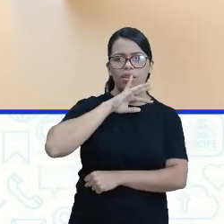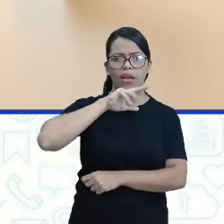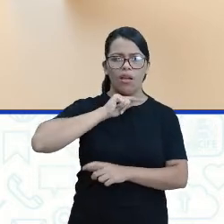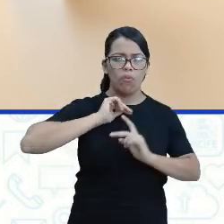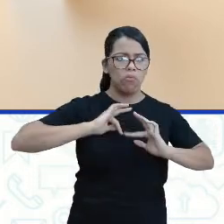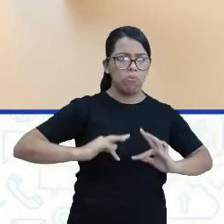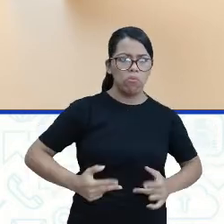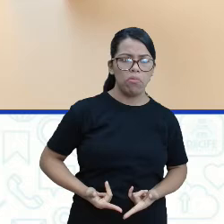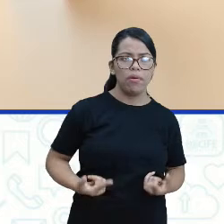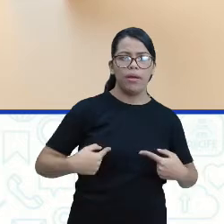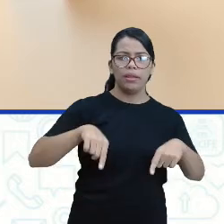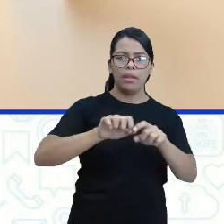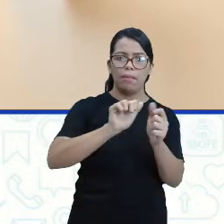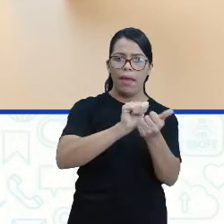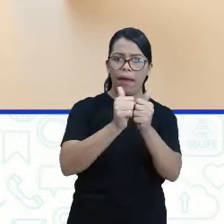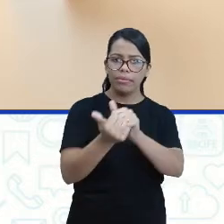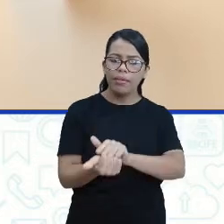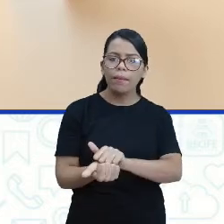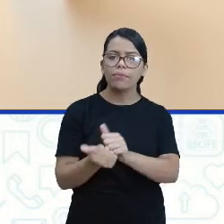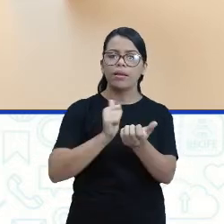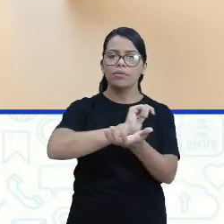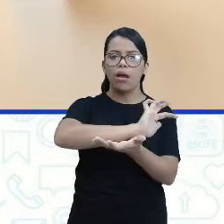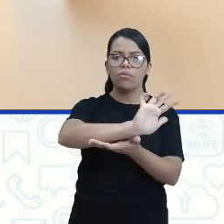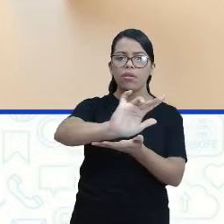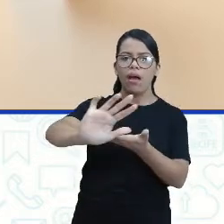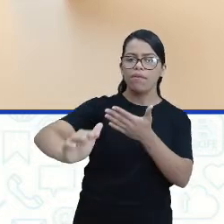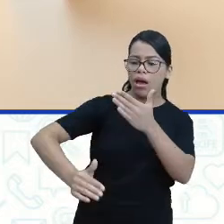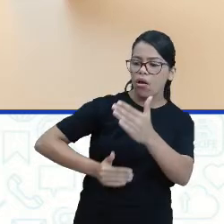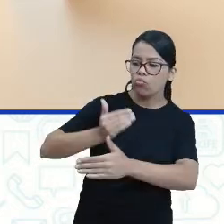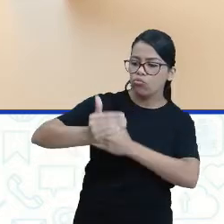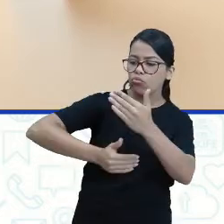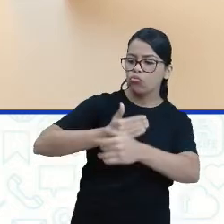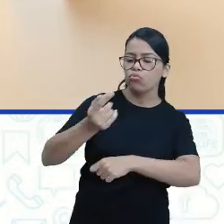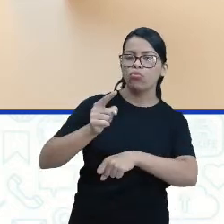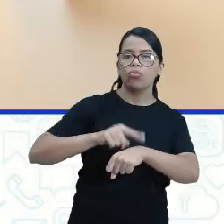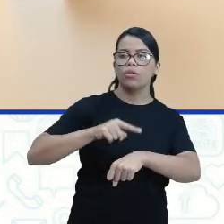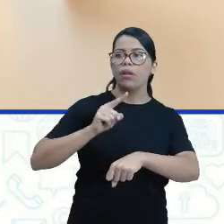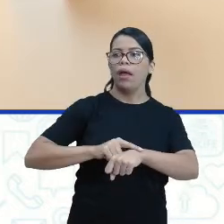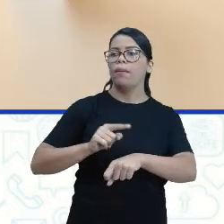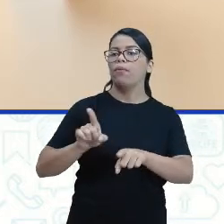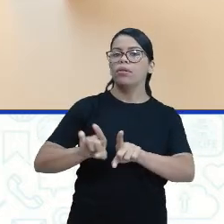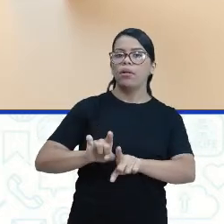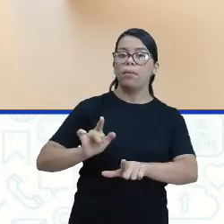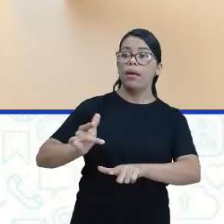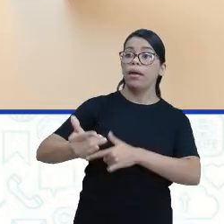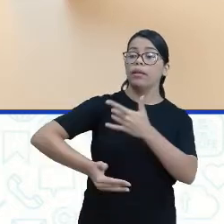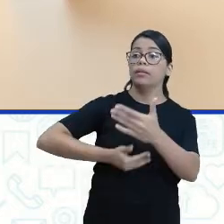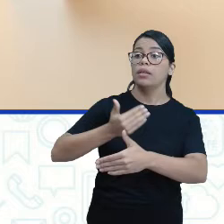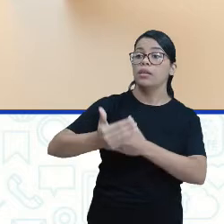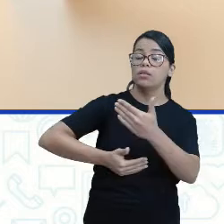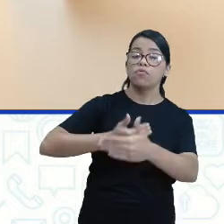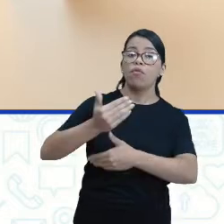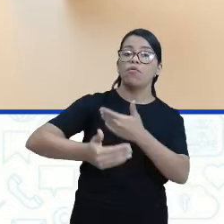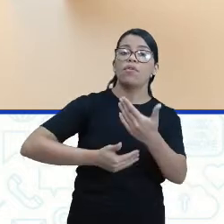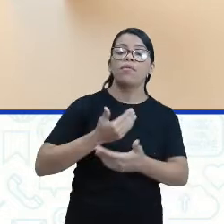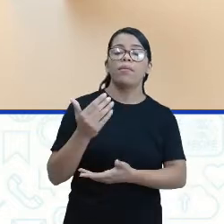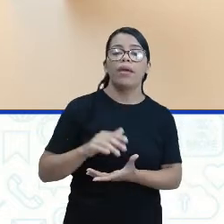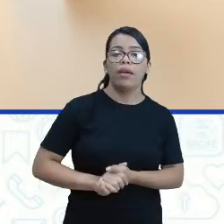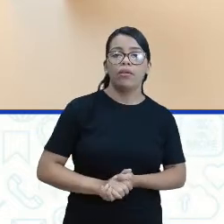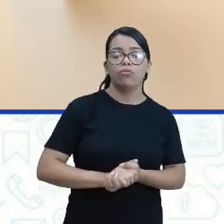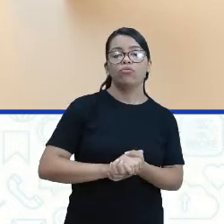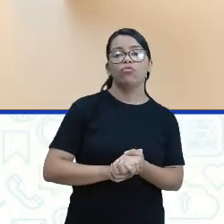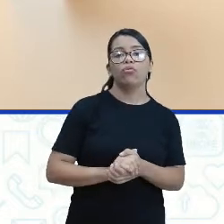e adaptação das espécies ao longo do tempo, desenvolvimento das espécies em